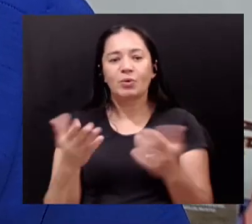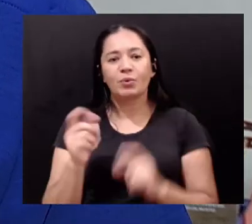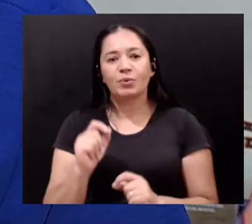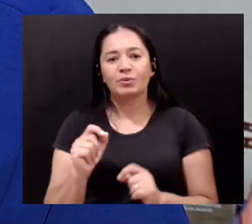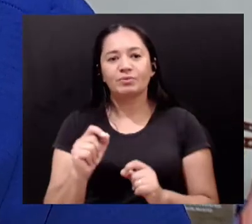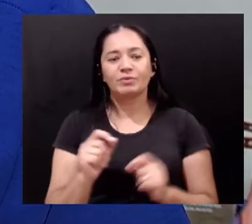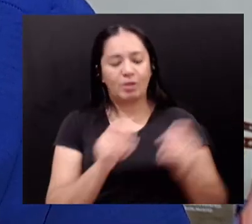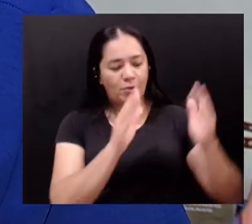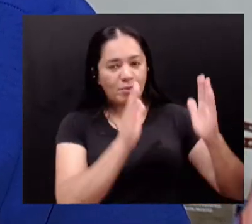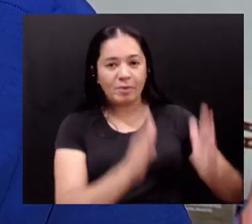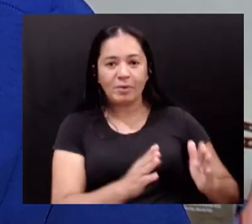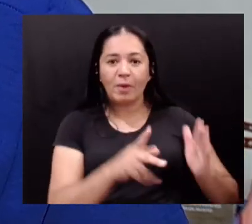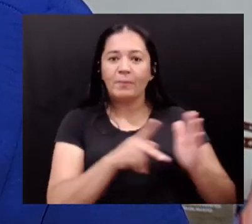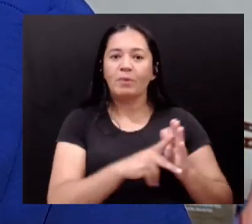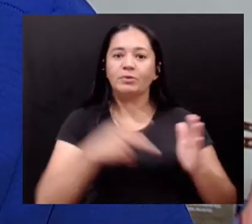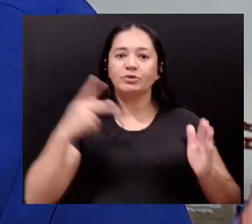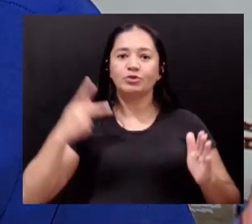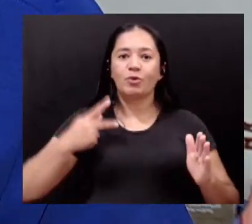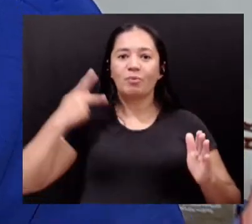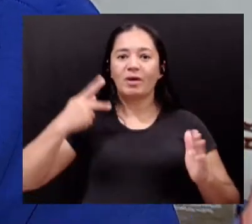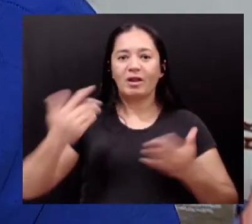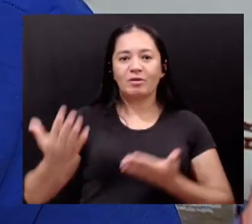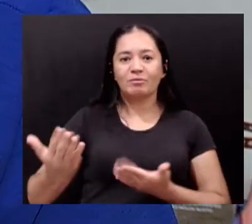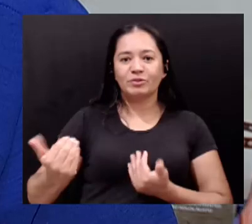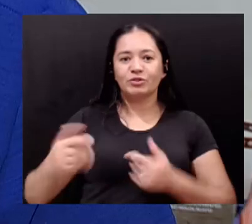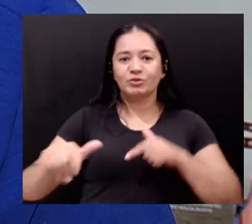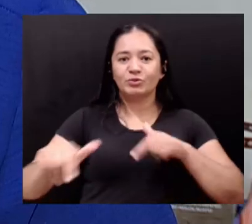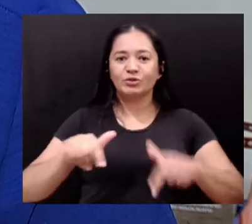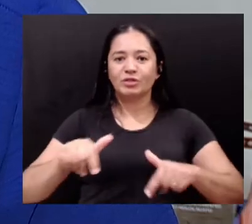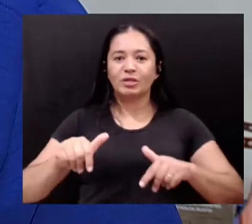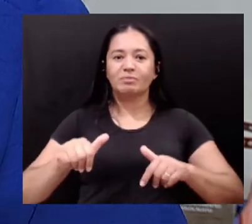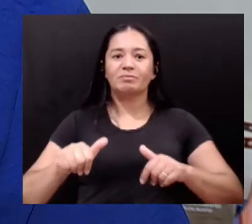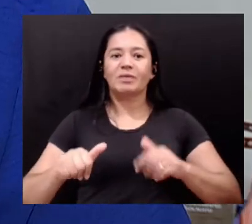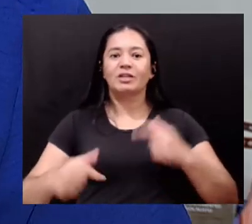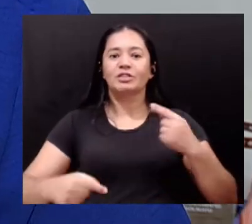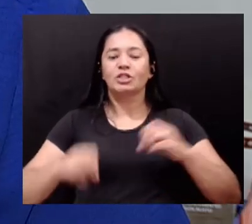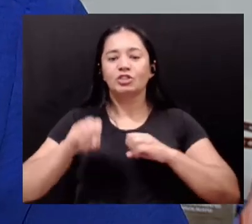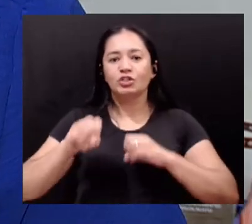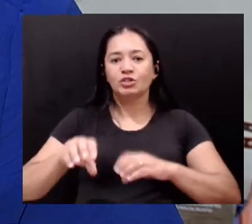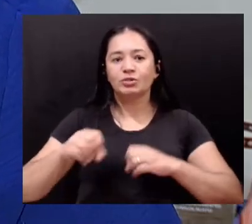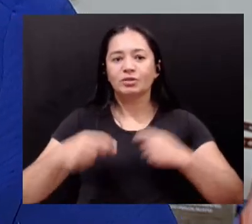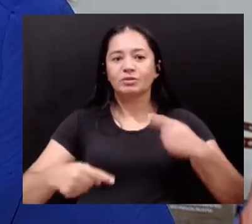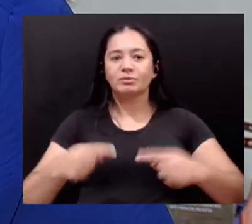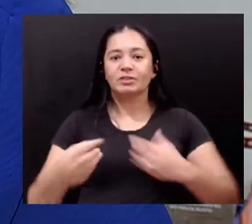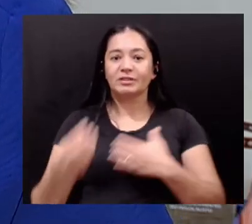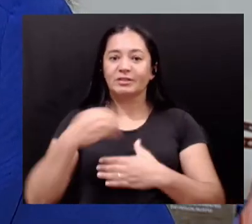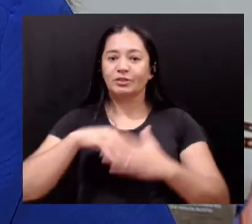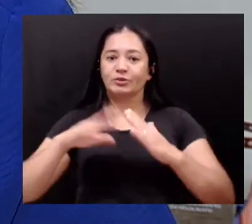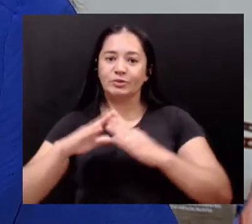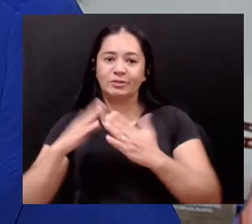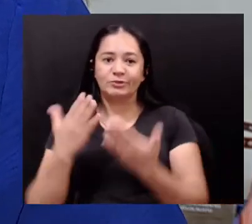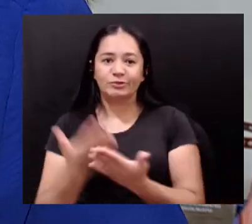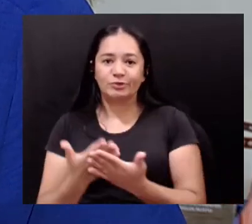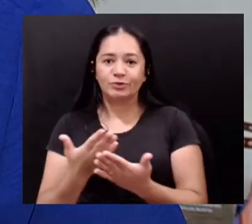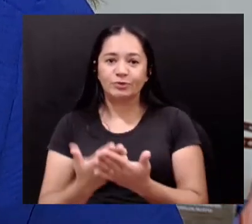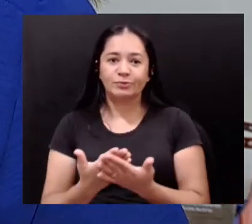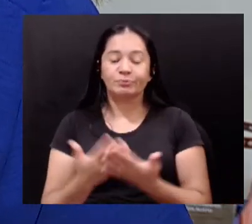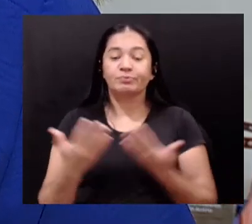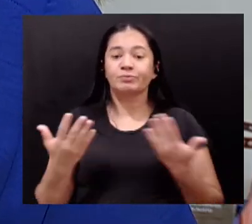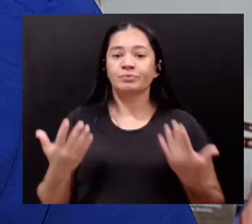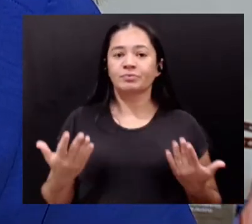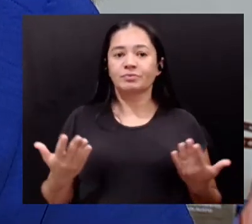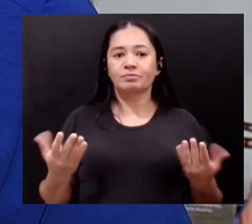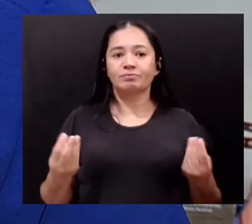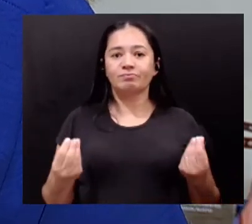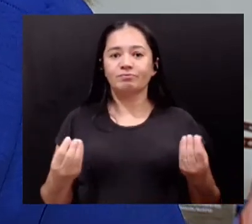Jovem, que é o trabalho com as atividades de educação política nas unidades escolares. Então, o grande desafio do